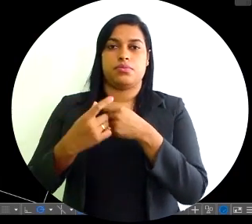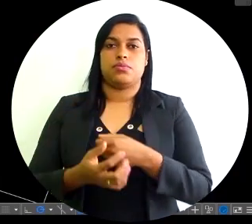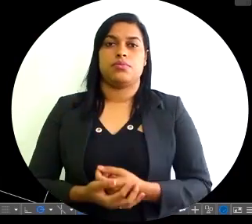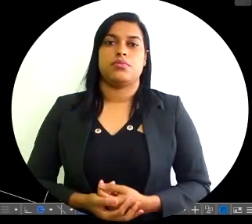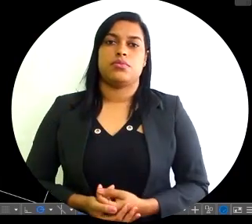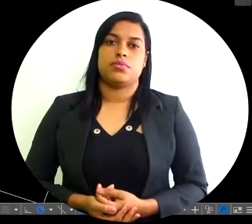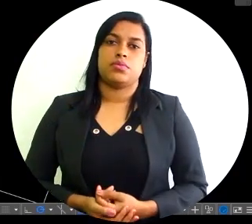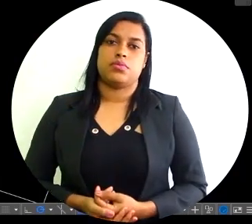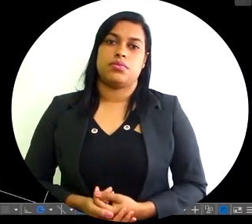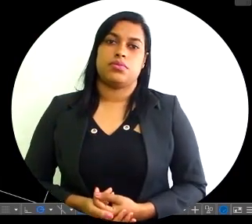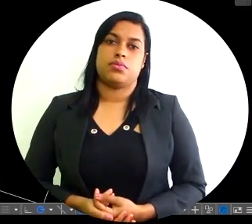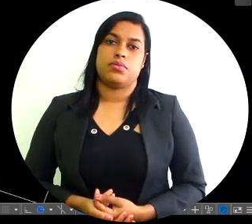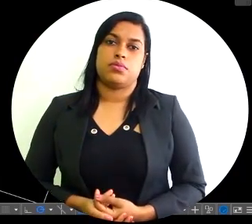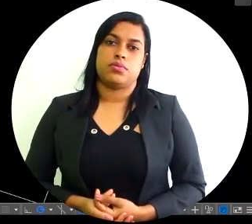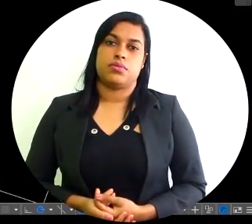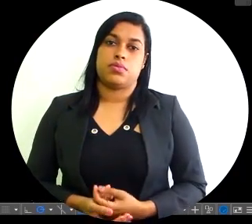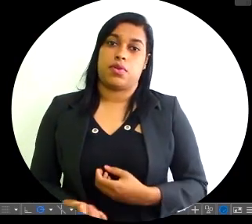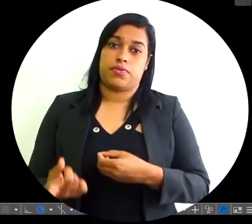então,